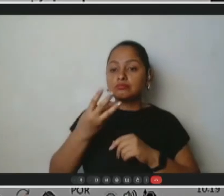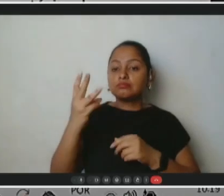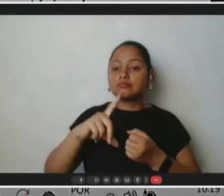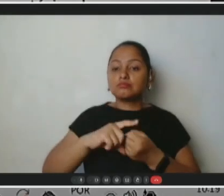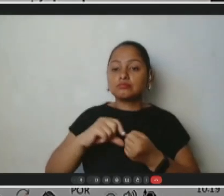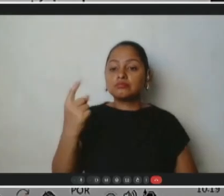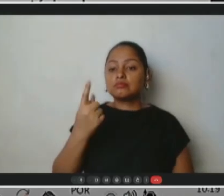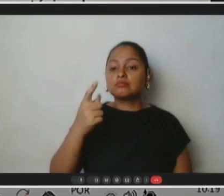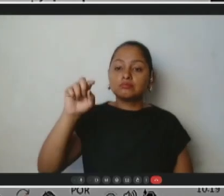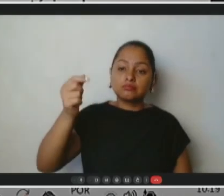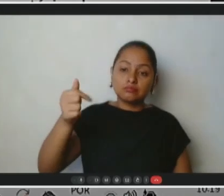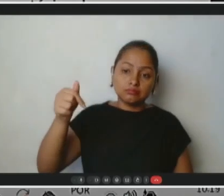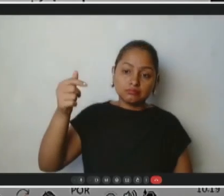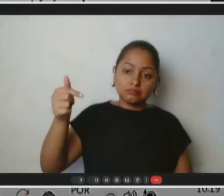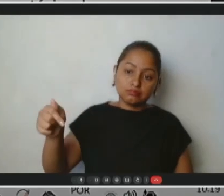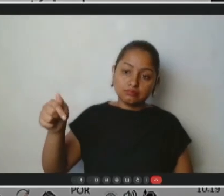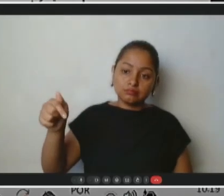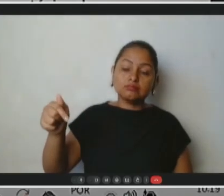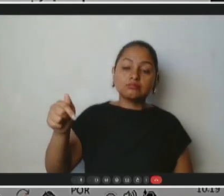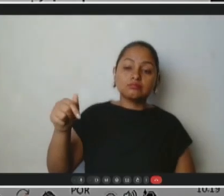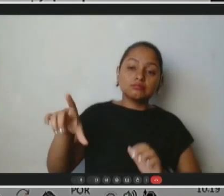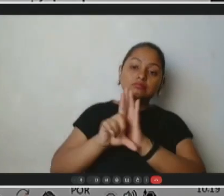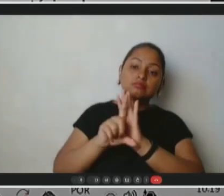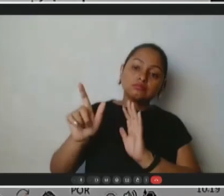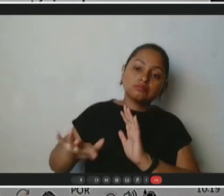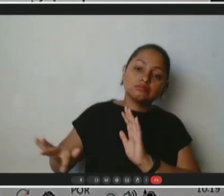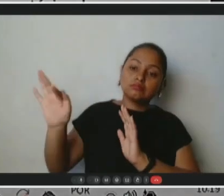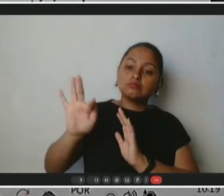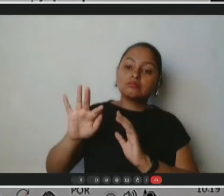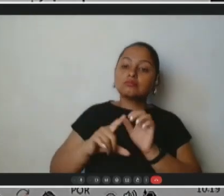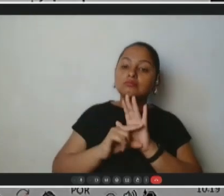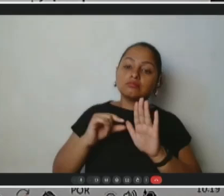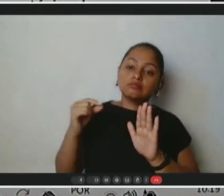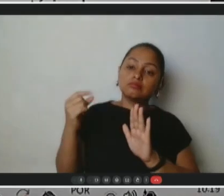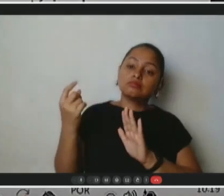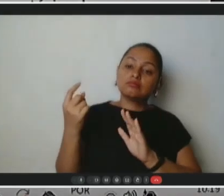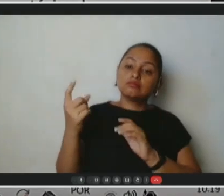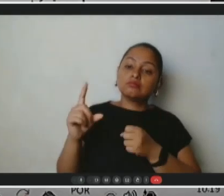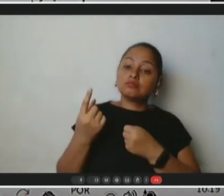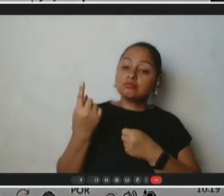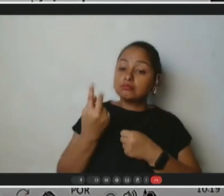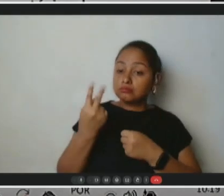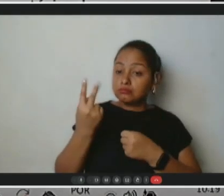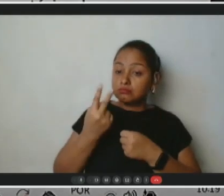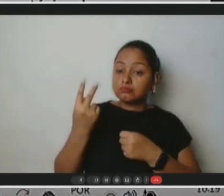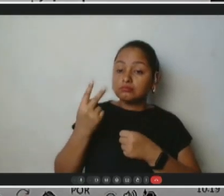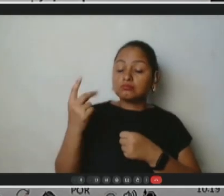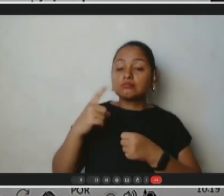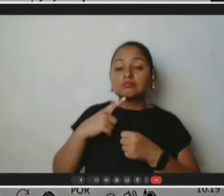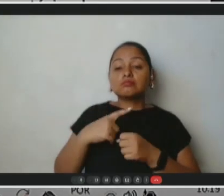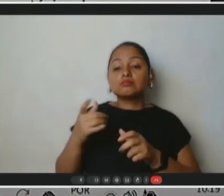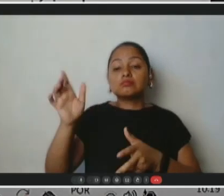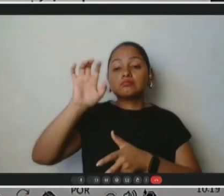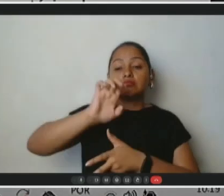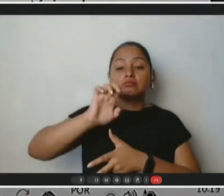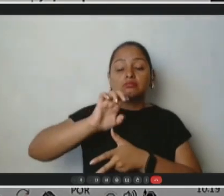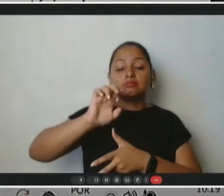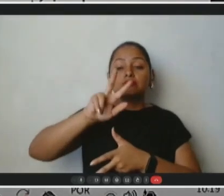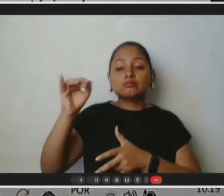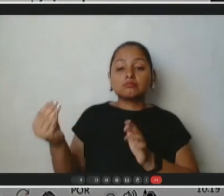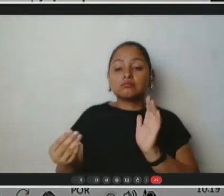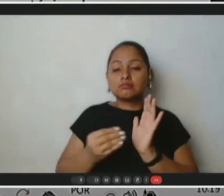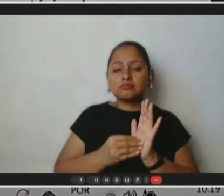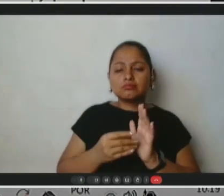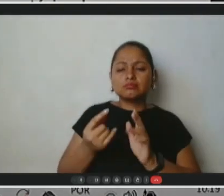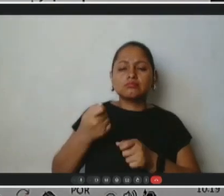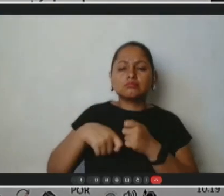167 da Constituição Federal. Parágrafo 2º. O Poder Executivo fará constar da programação orçamentária das